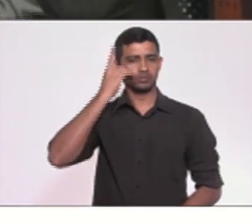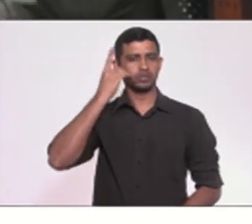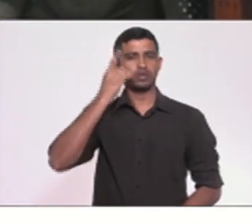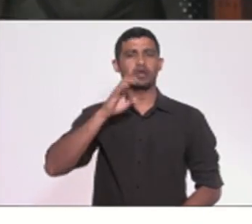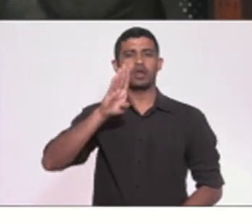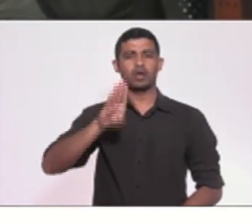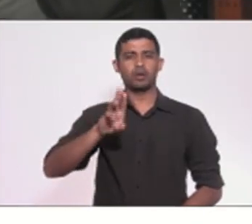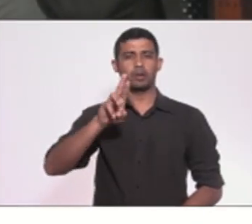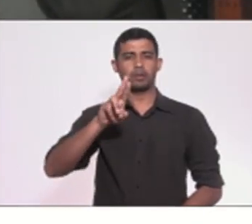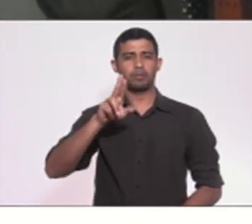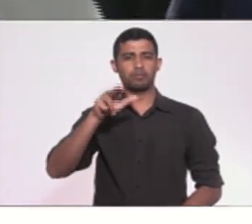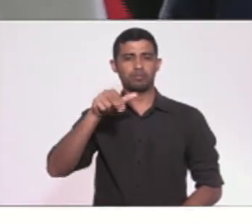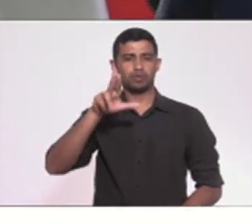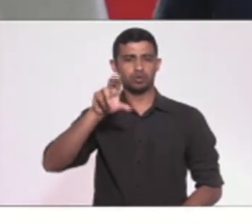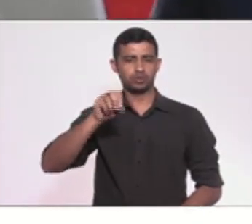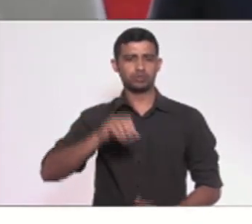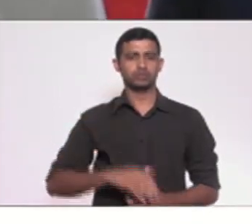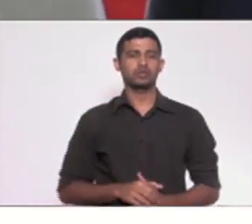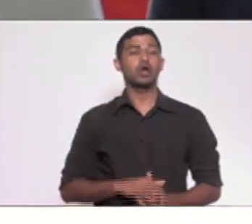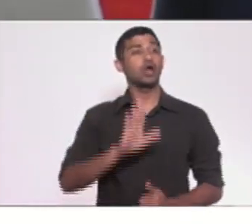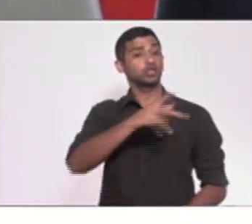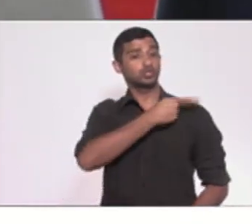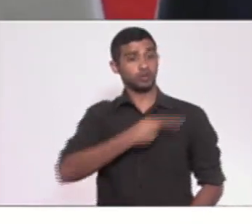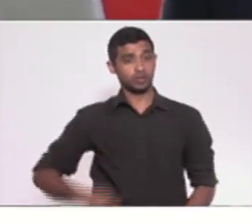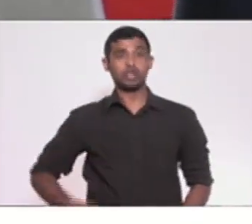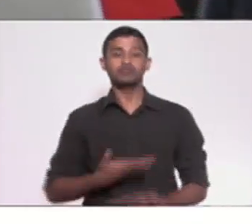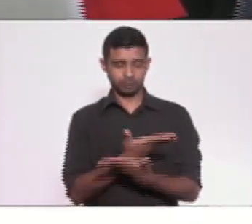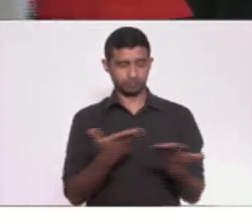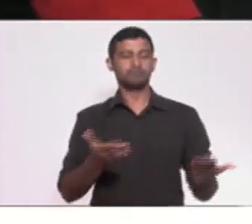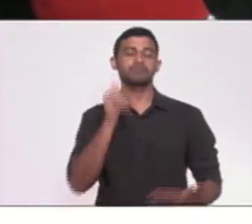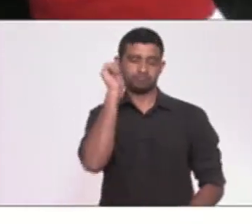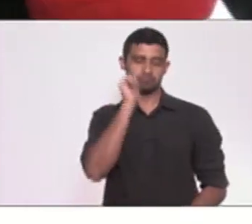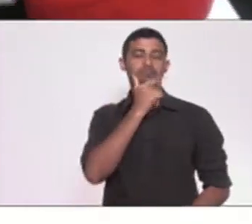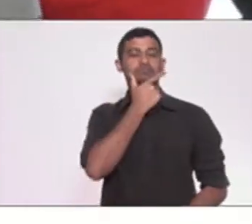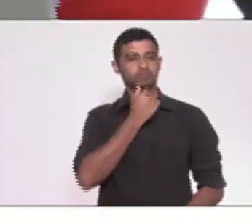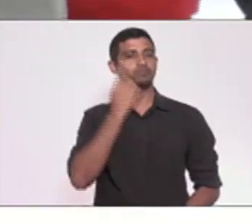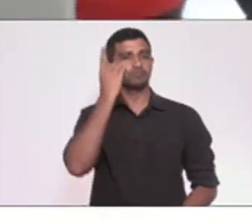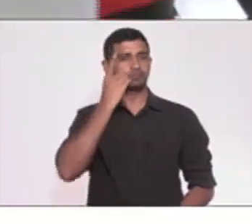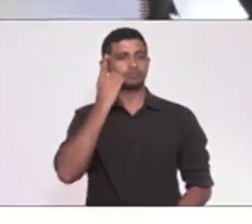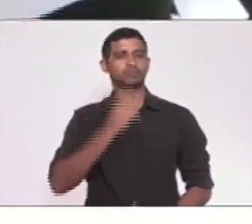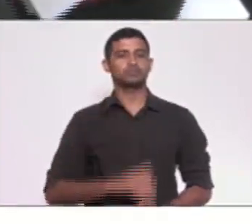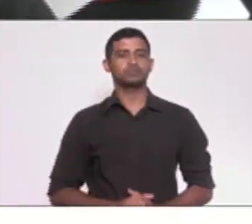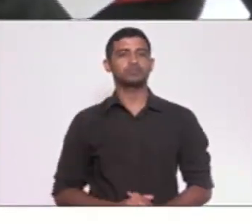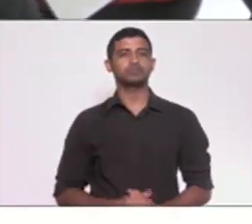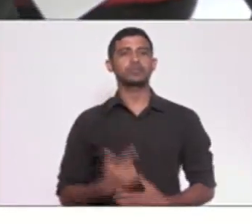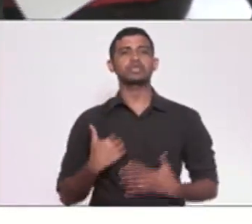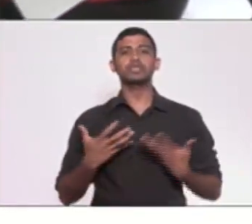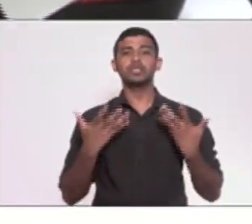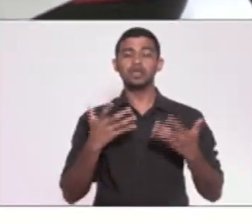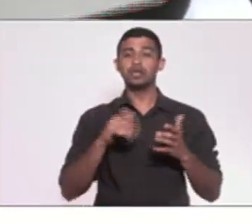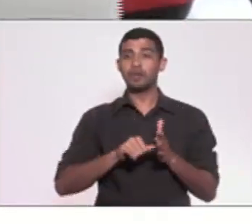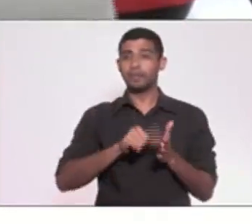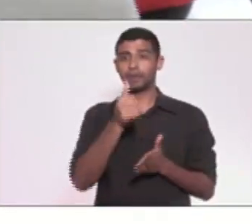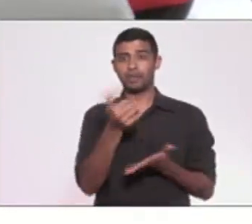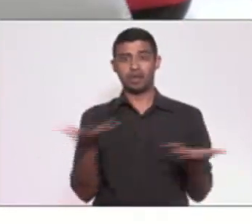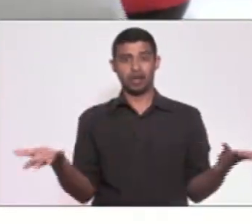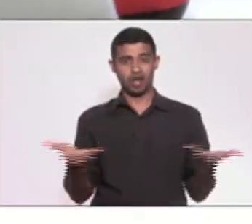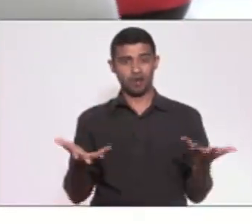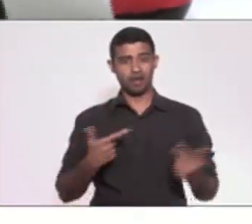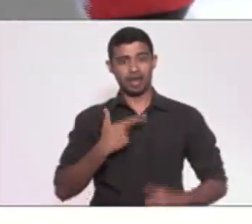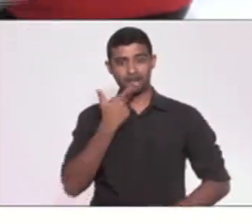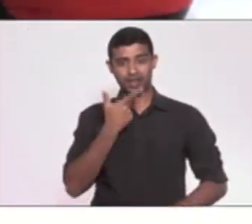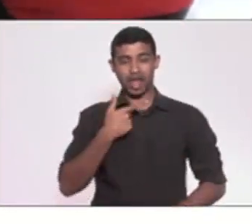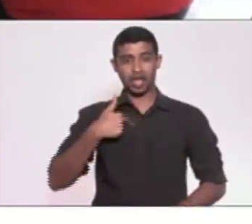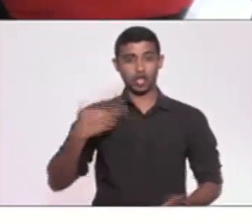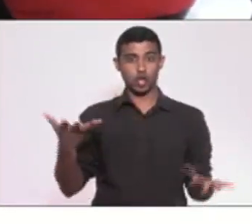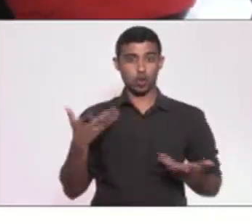Bruno Dauari. Senhor presidente, senhoras e senhores deputados, quero, nesse primeiro momento, dizer que